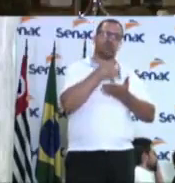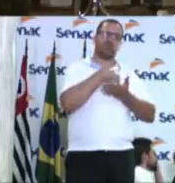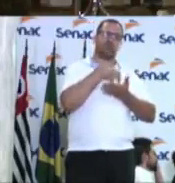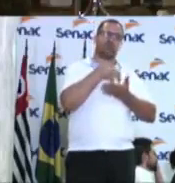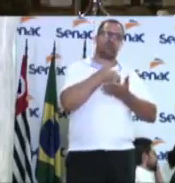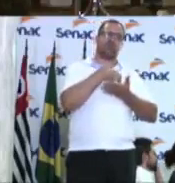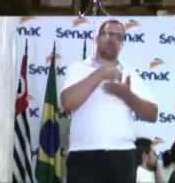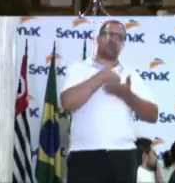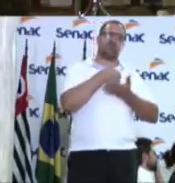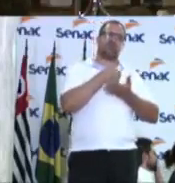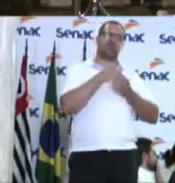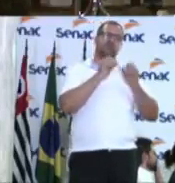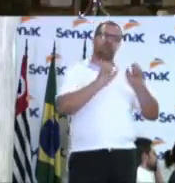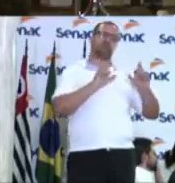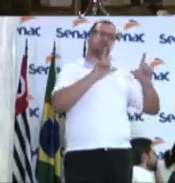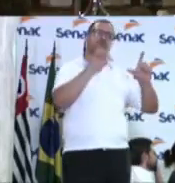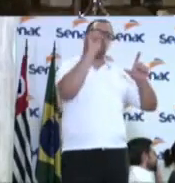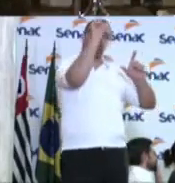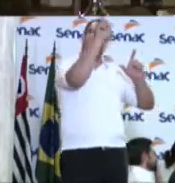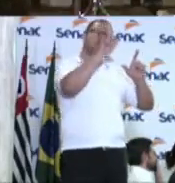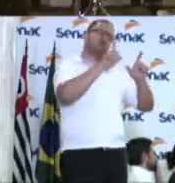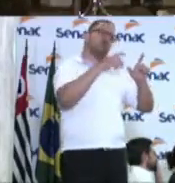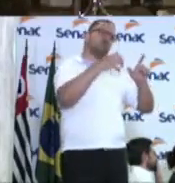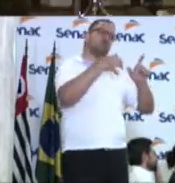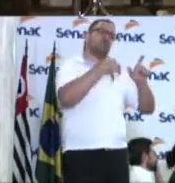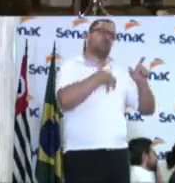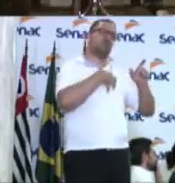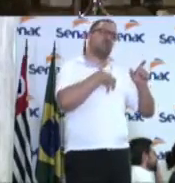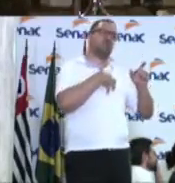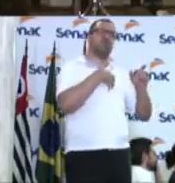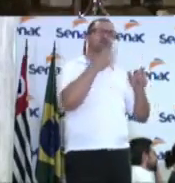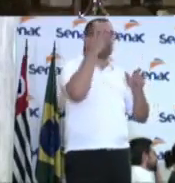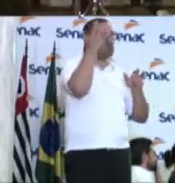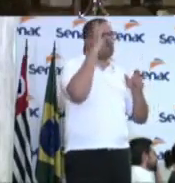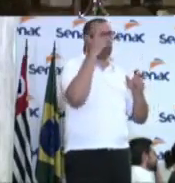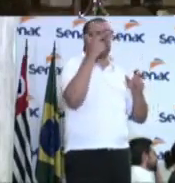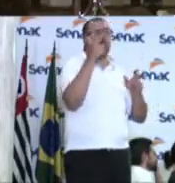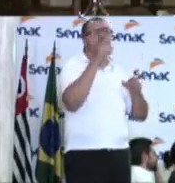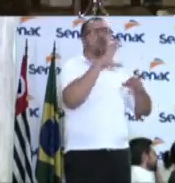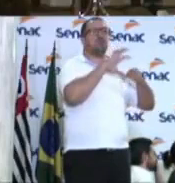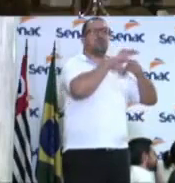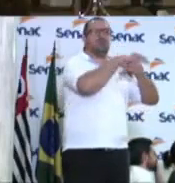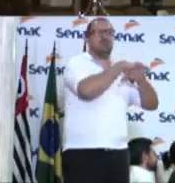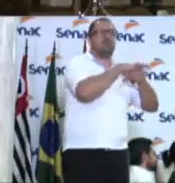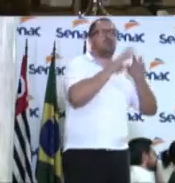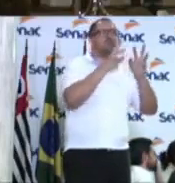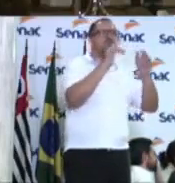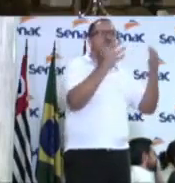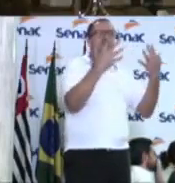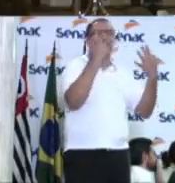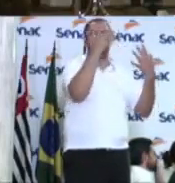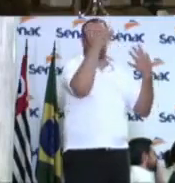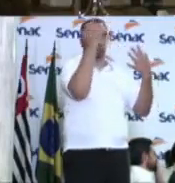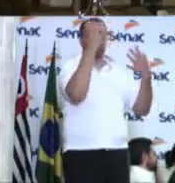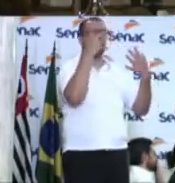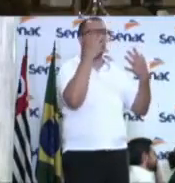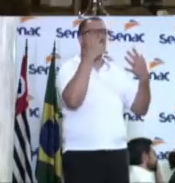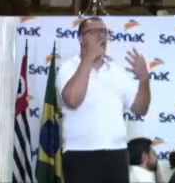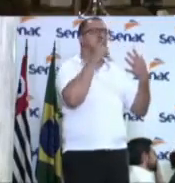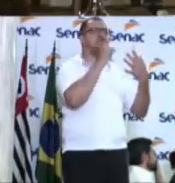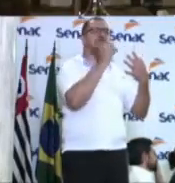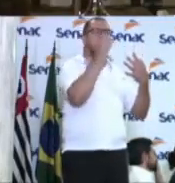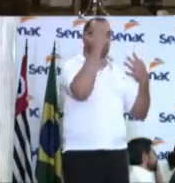tela de azul porque eu não tenho a segurança que as pessoas vão identificar a minha mensagem, que essa mensagem que eu estou passando,